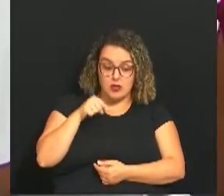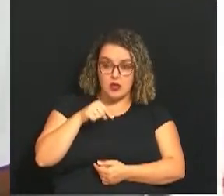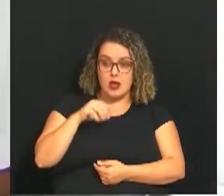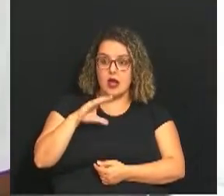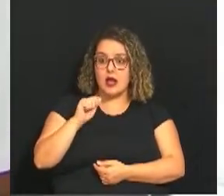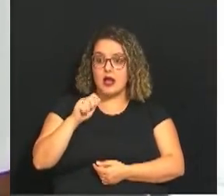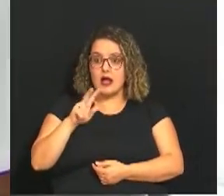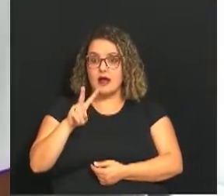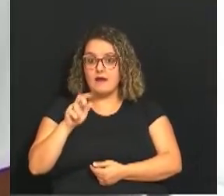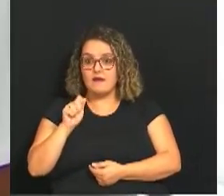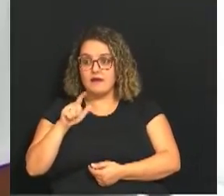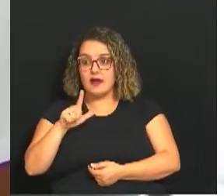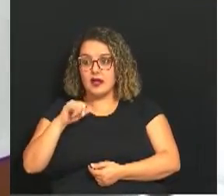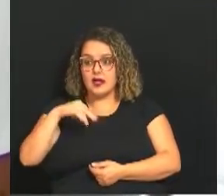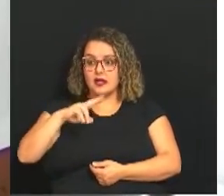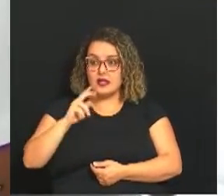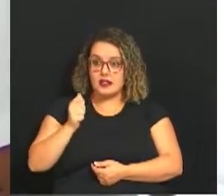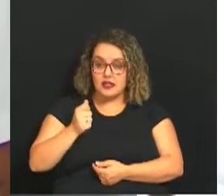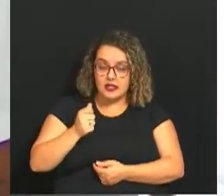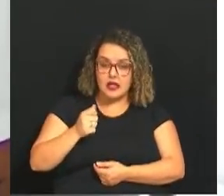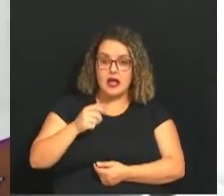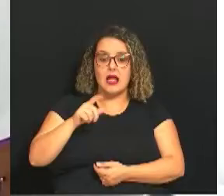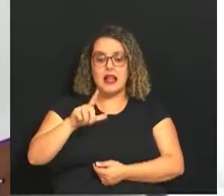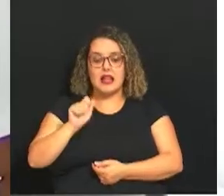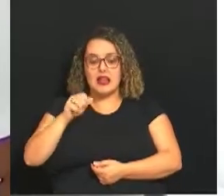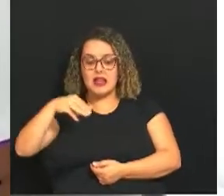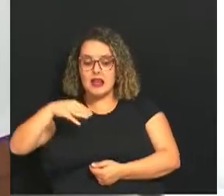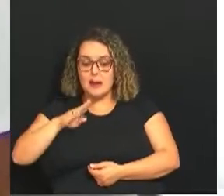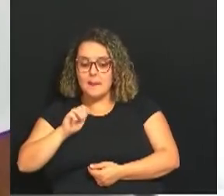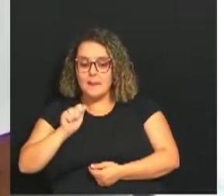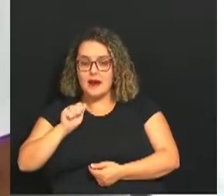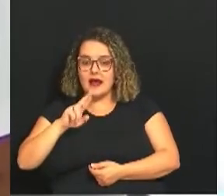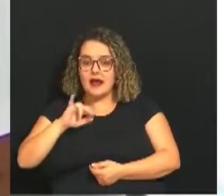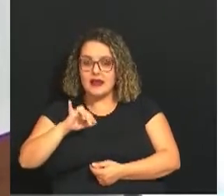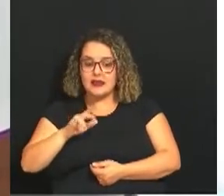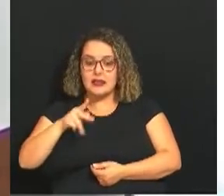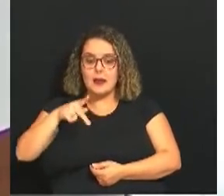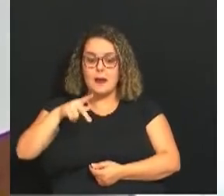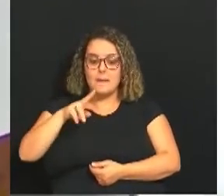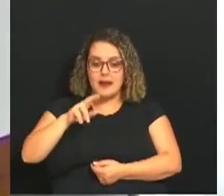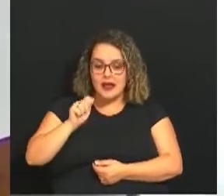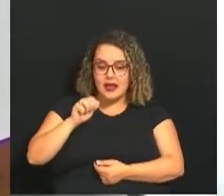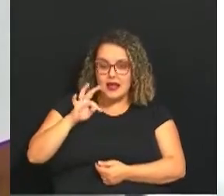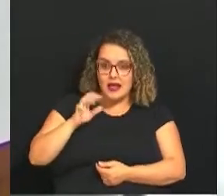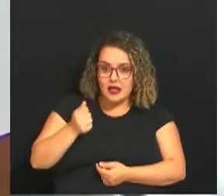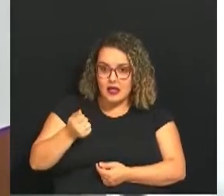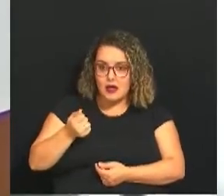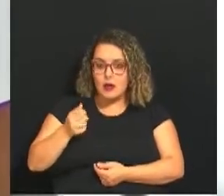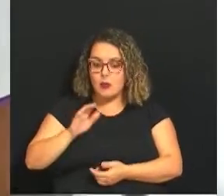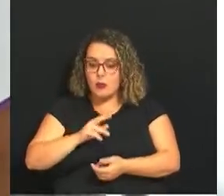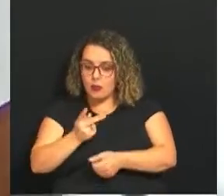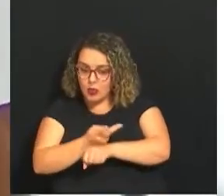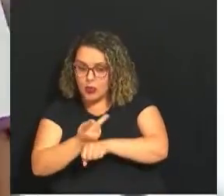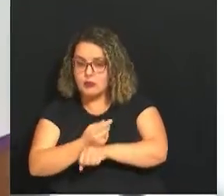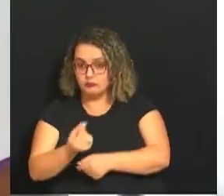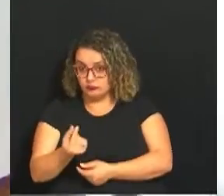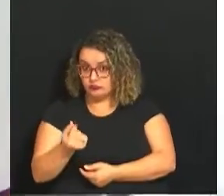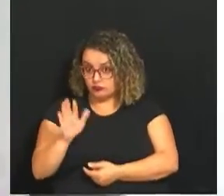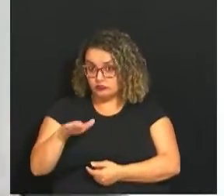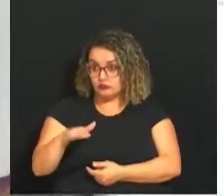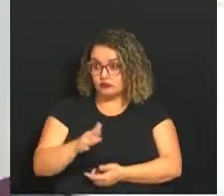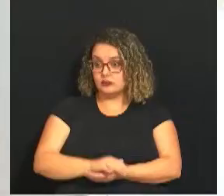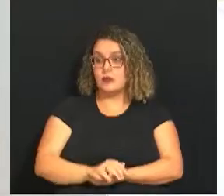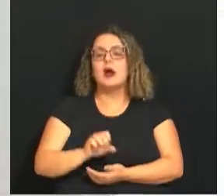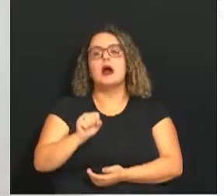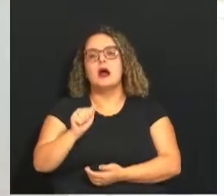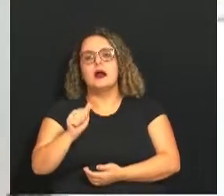cavalinha, cabeça de peixe, lambari, prata. Esses são os peixes que o pessoal procura bastante, até pelo preço, né? Pelo preço também. Além da sardinha, tem